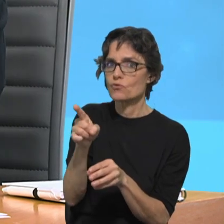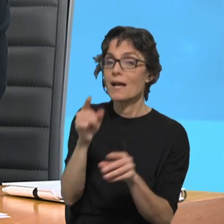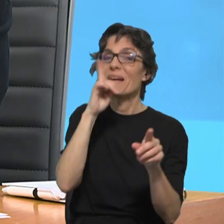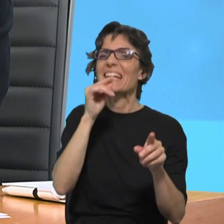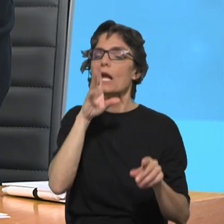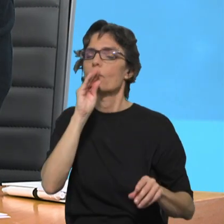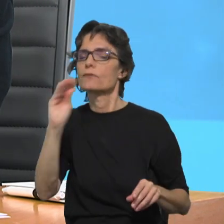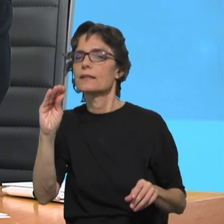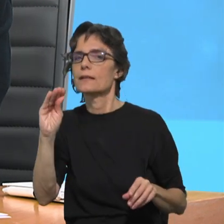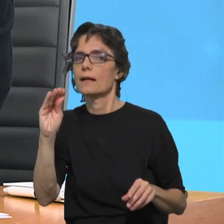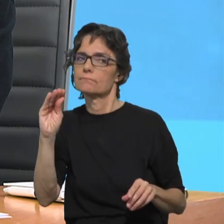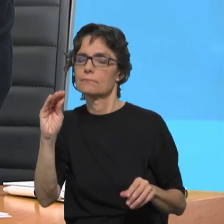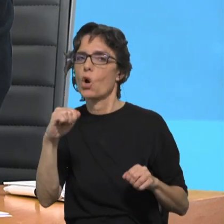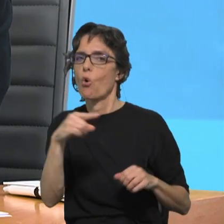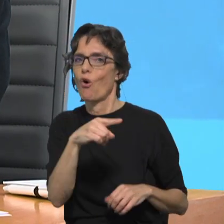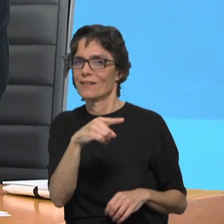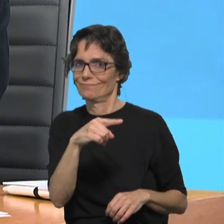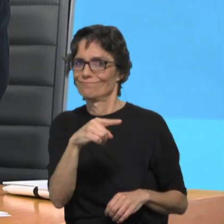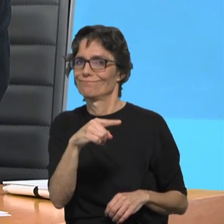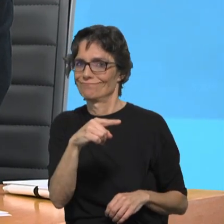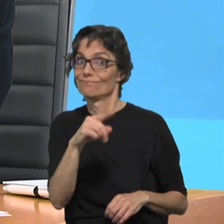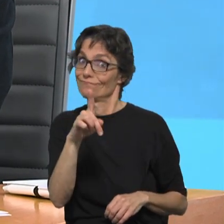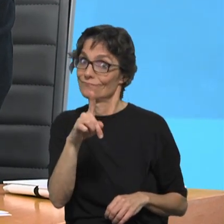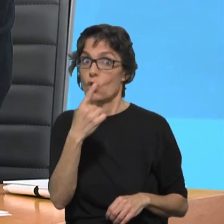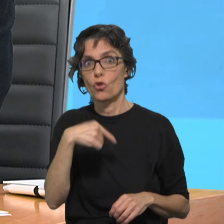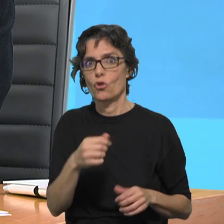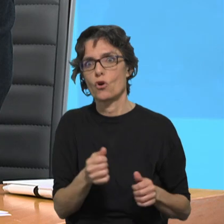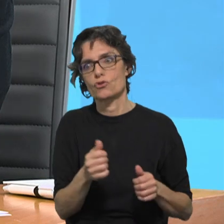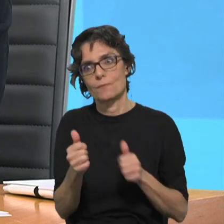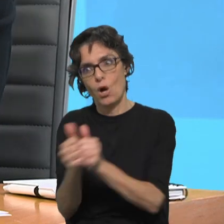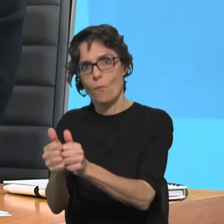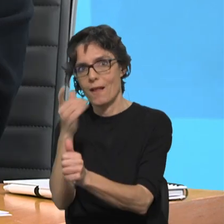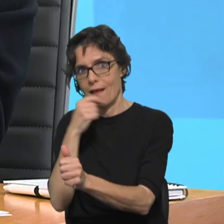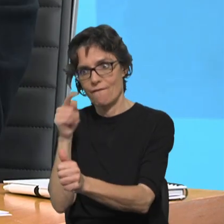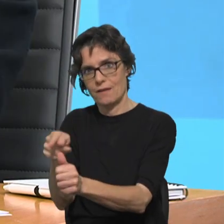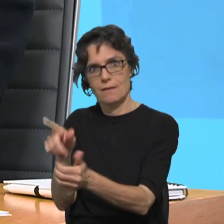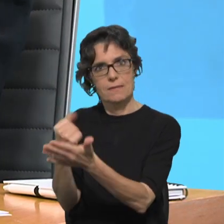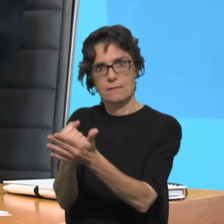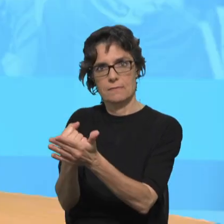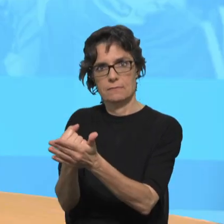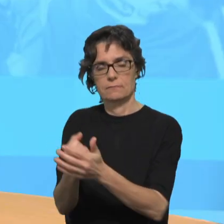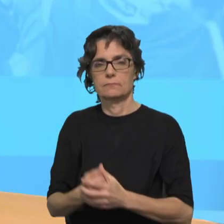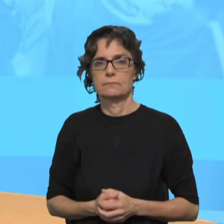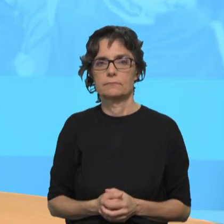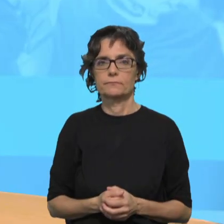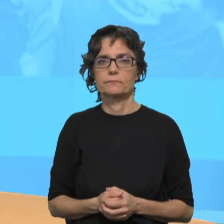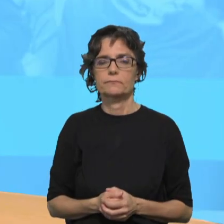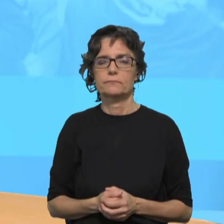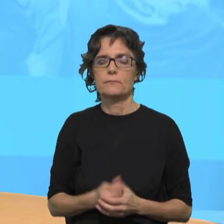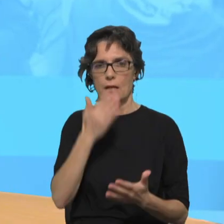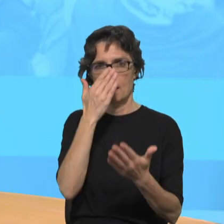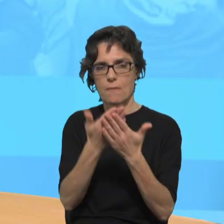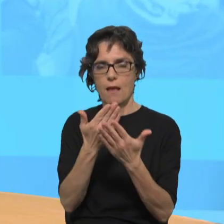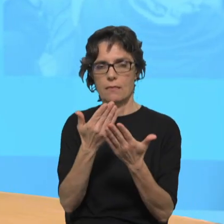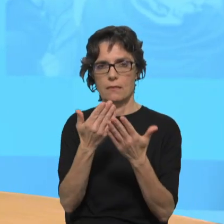Sim. E nós temos que estar sempre do lado da vítima. Diante da mediatização também de todo este problema e